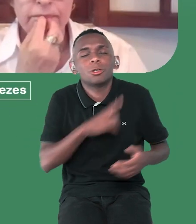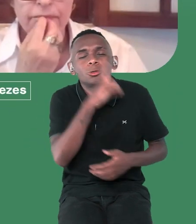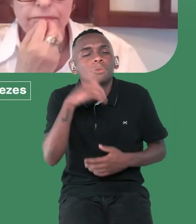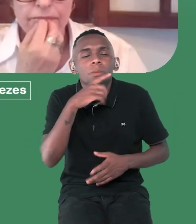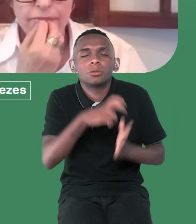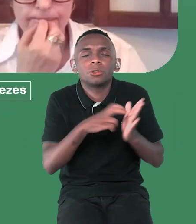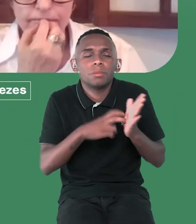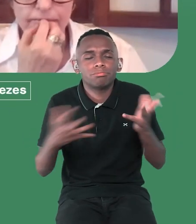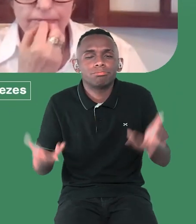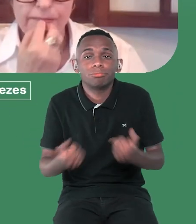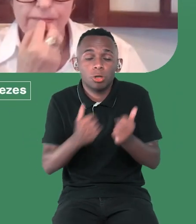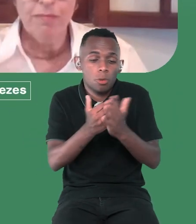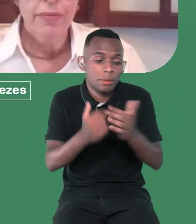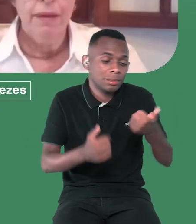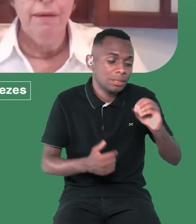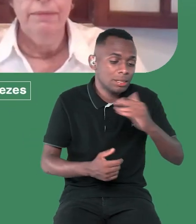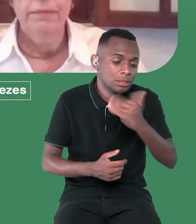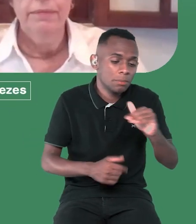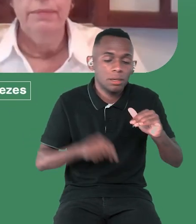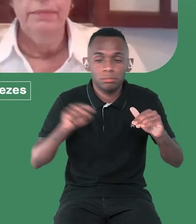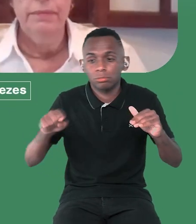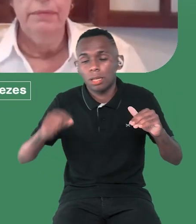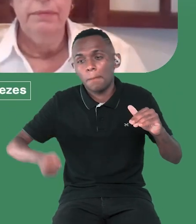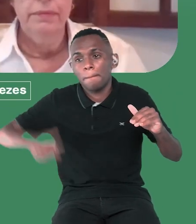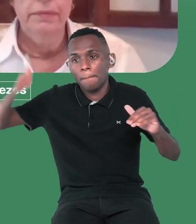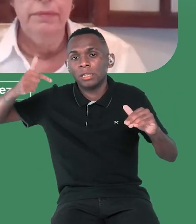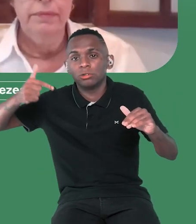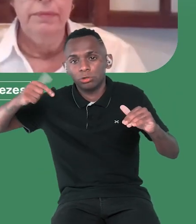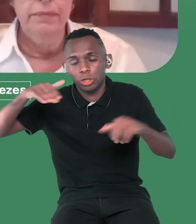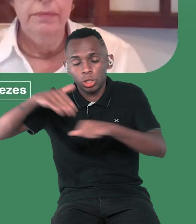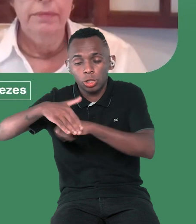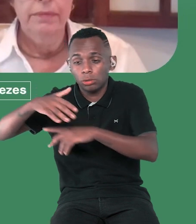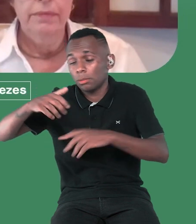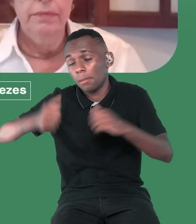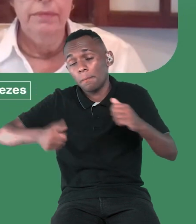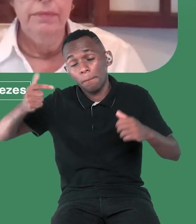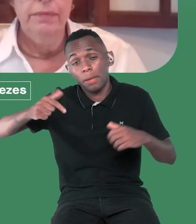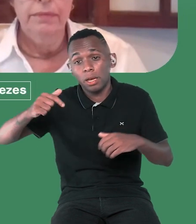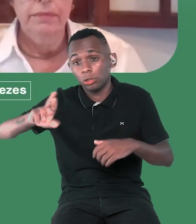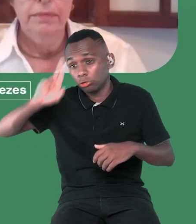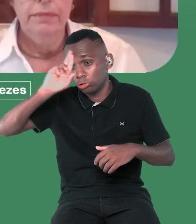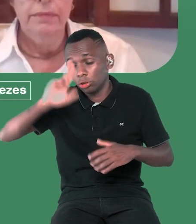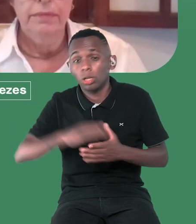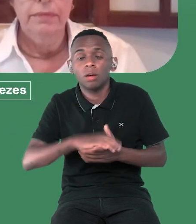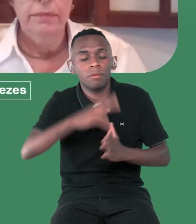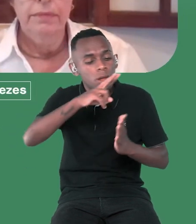Industrial, né? Que até de maneira não muito nobre, né? Porque